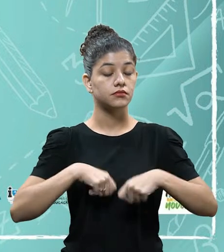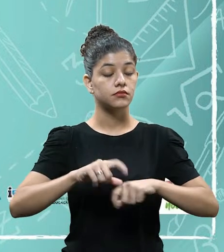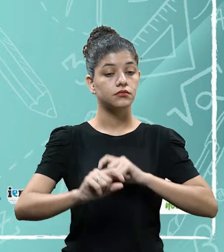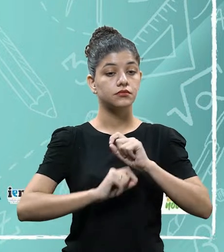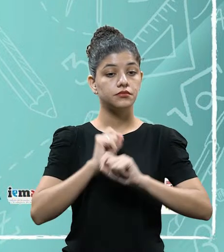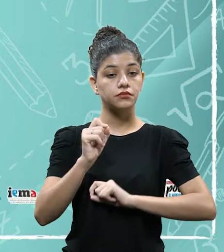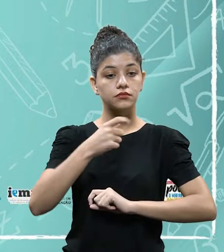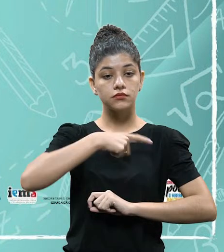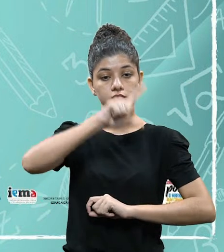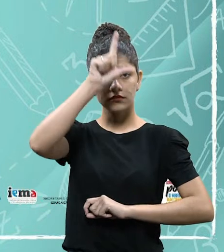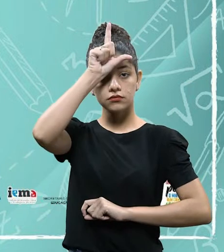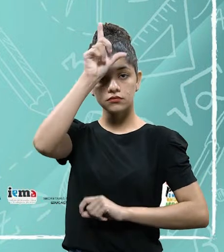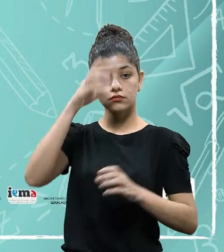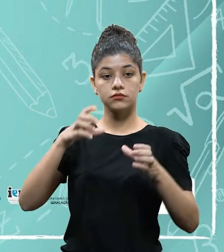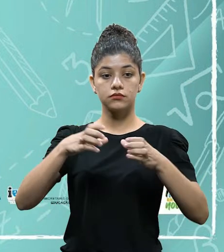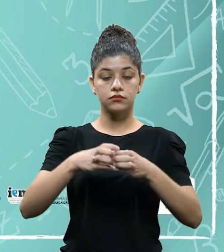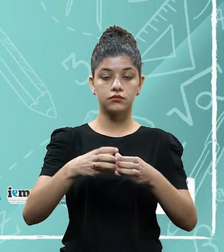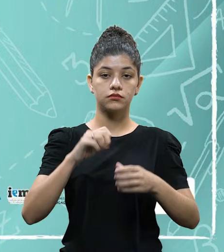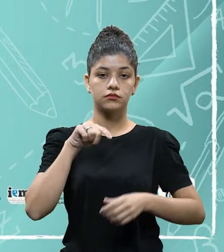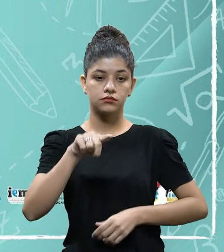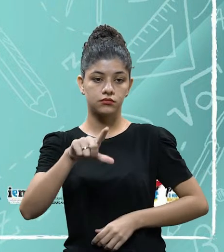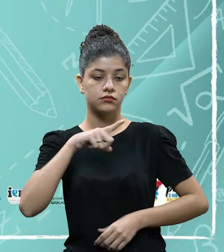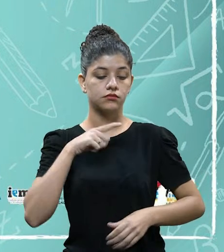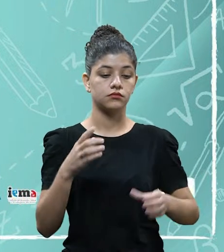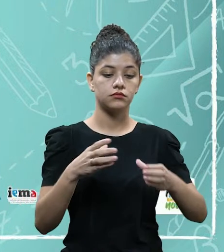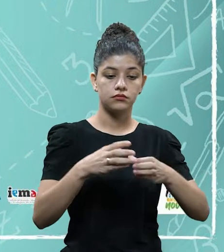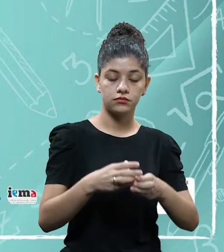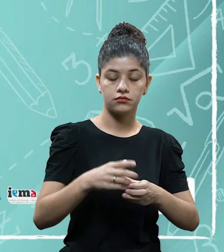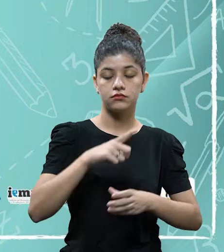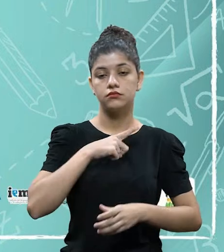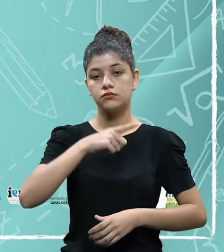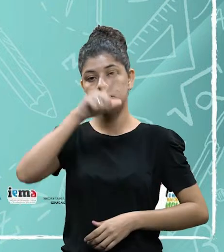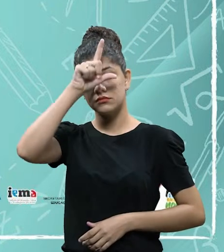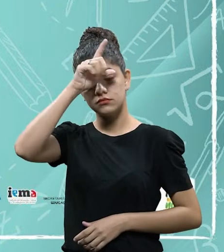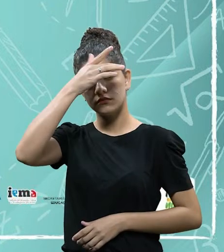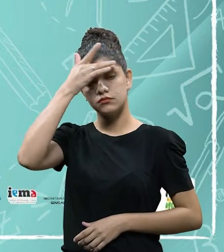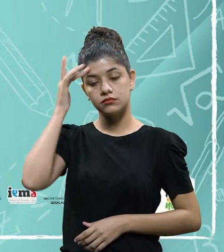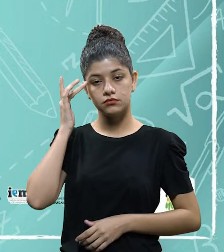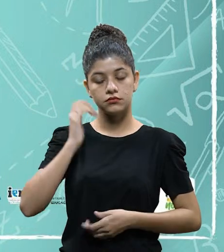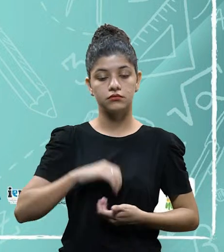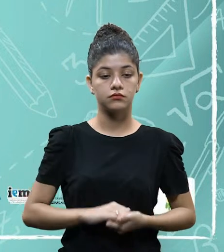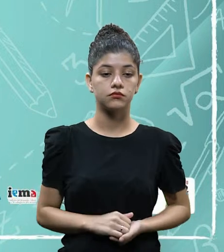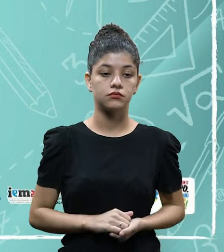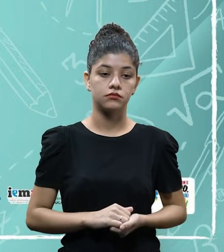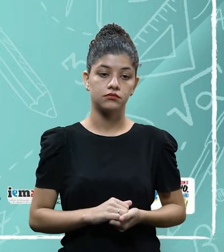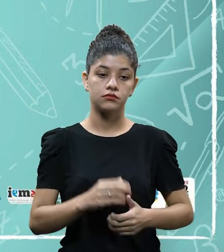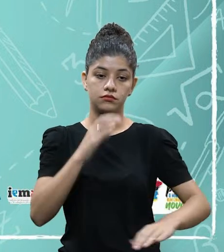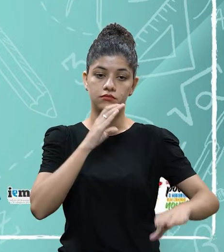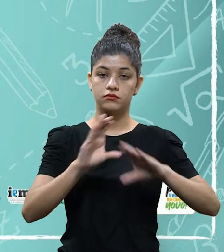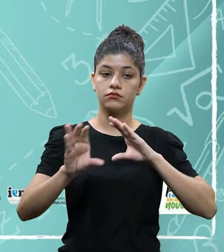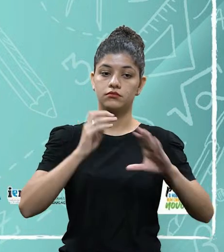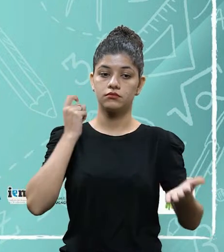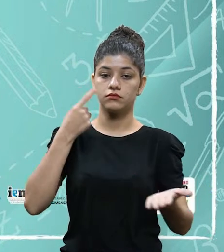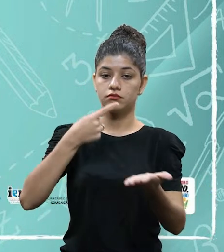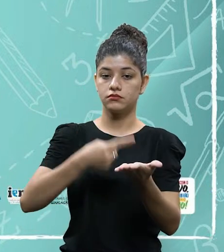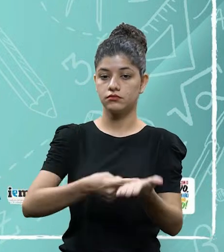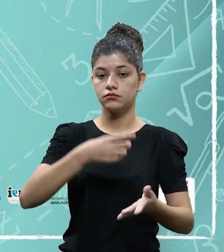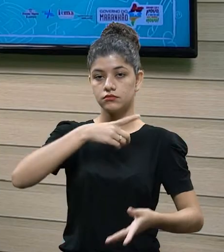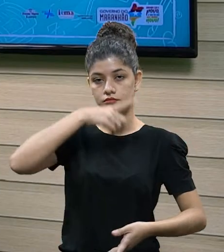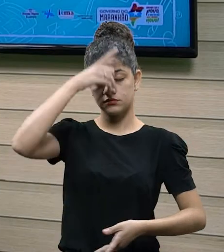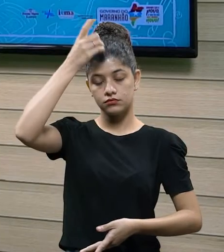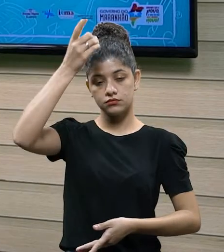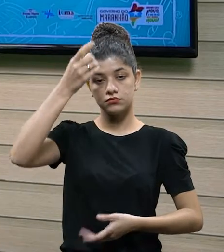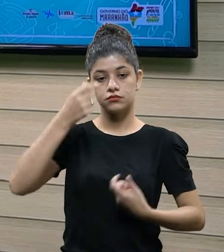necessárias para um líder de uma equipe, né? Se eu tenho uma equipe, eu tenho líder e liderado. Comunicação, comprometimento,